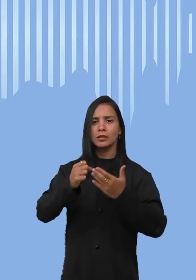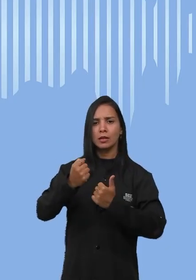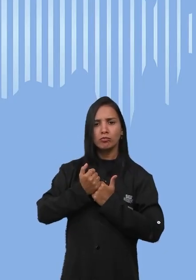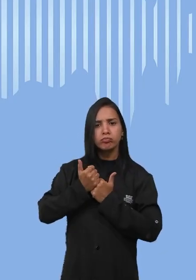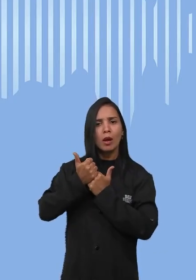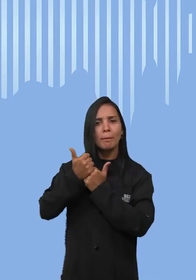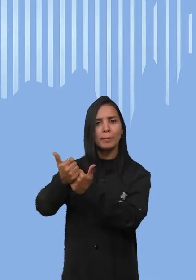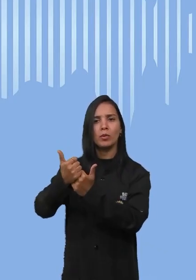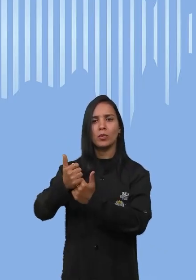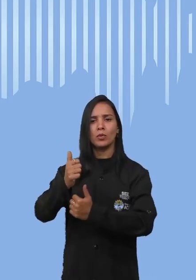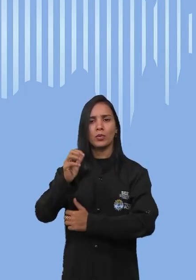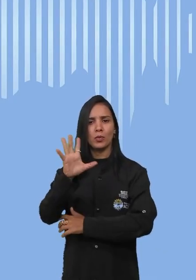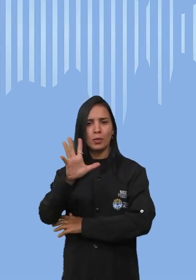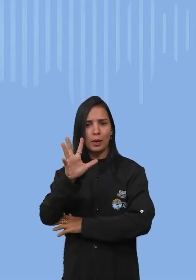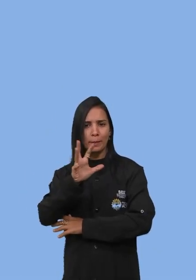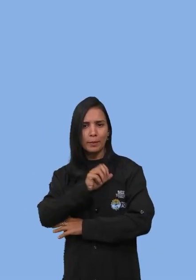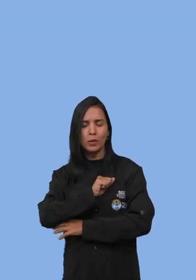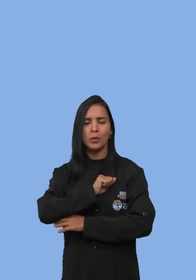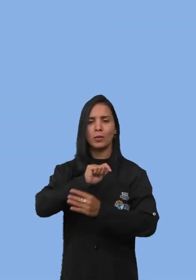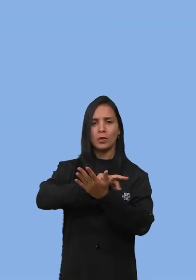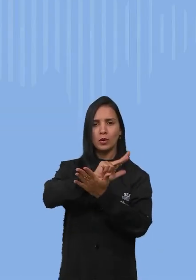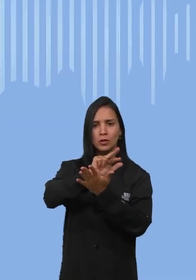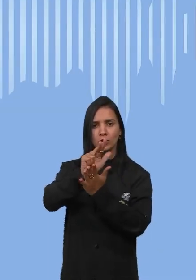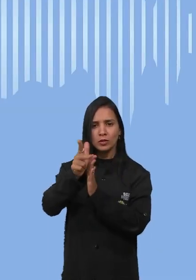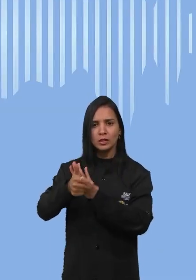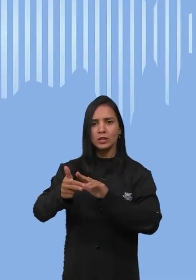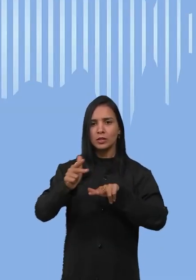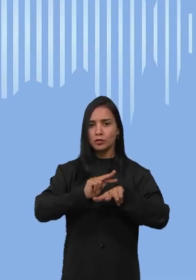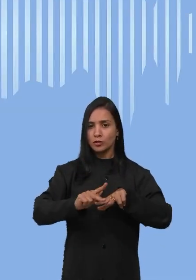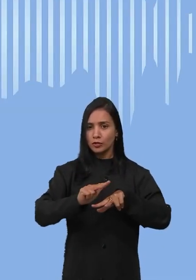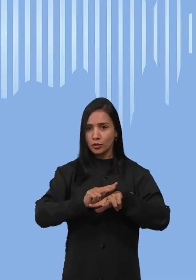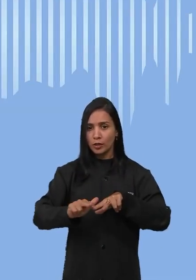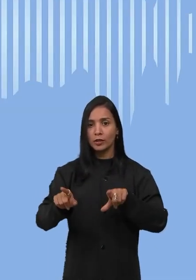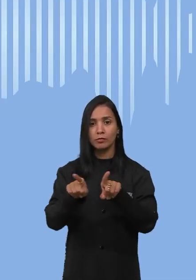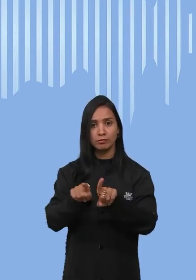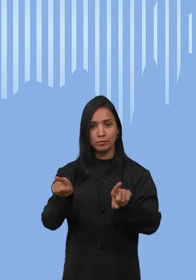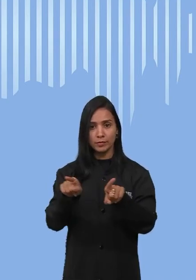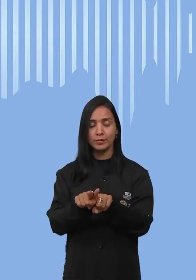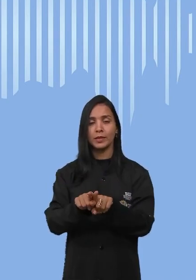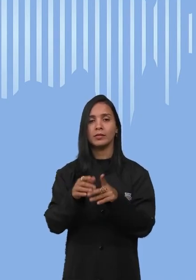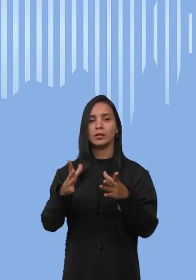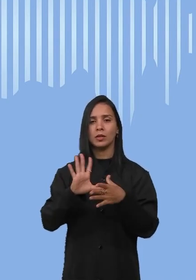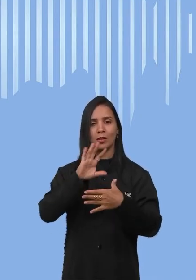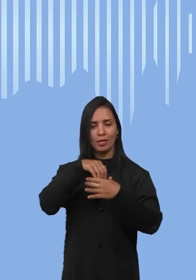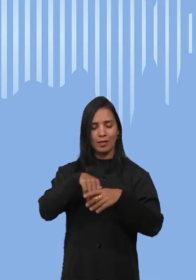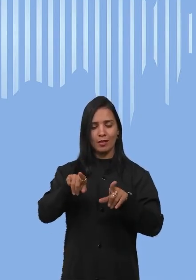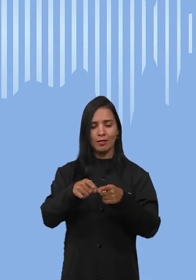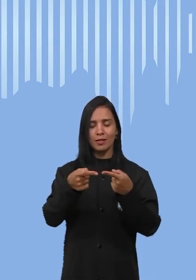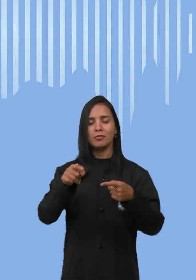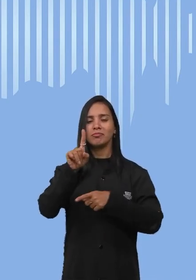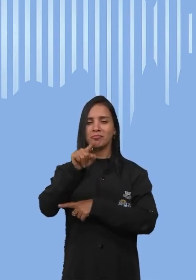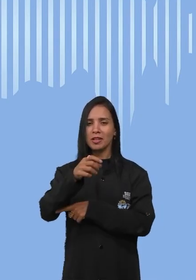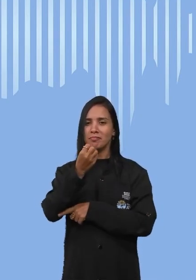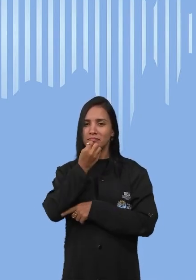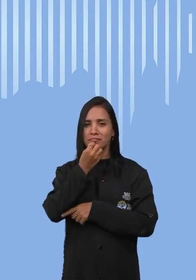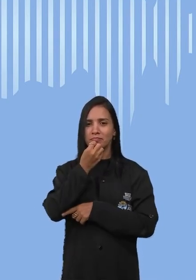para promover o amor e a resistência. Então ele conta, essa música é muito interessante, vale a